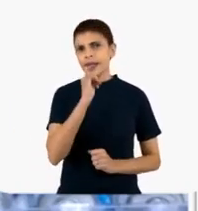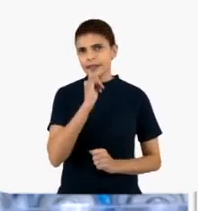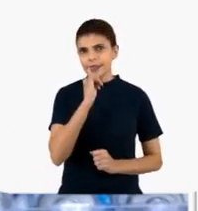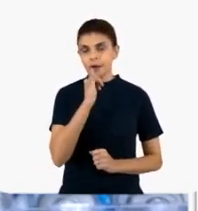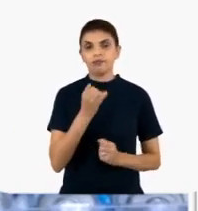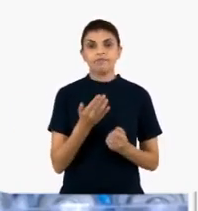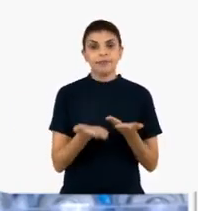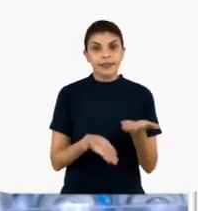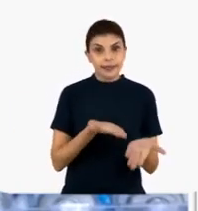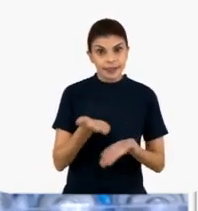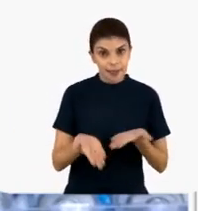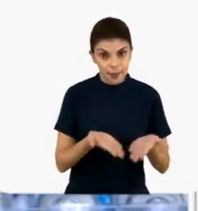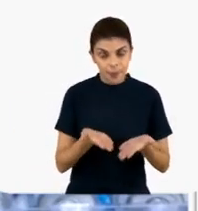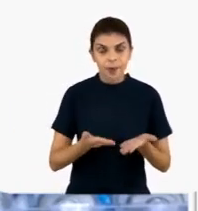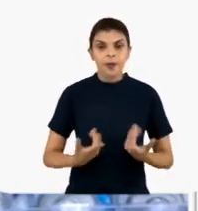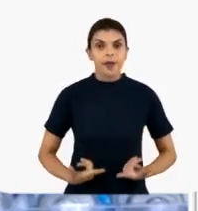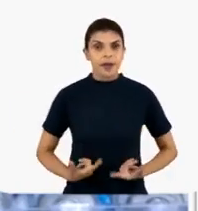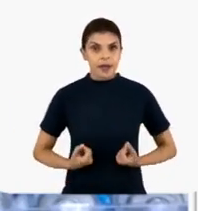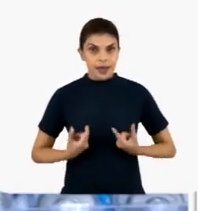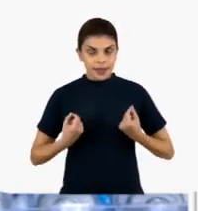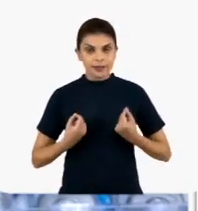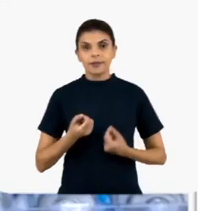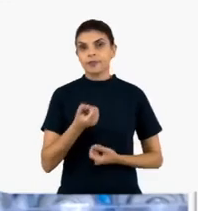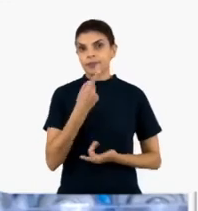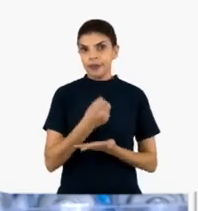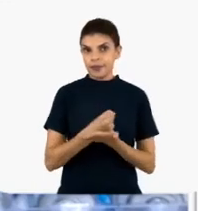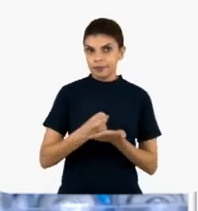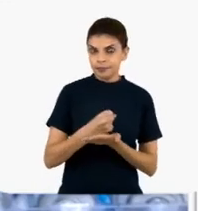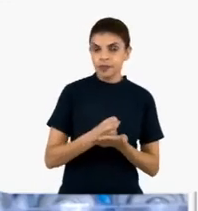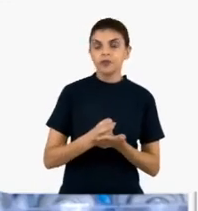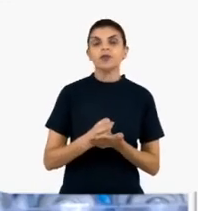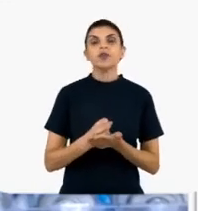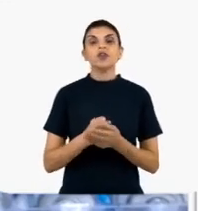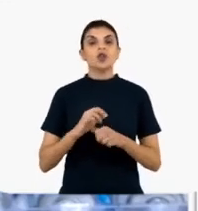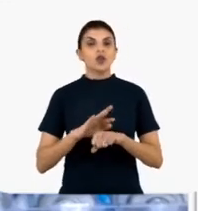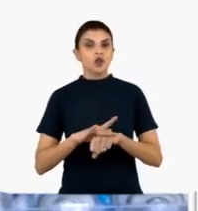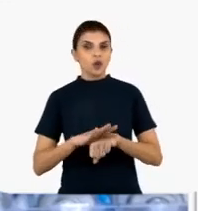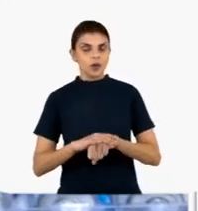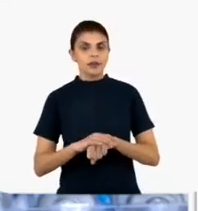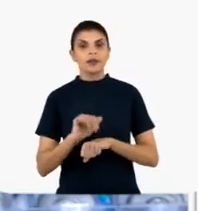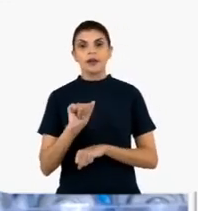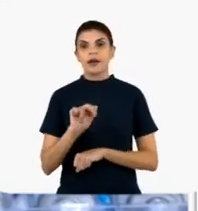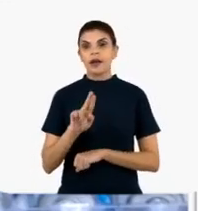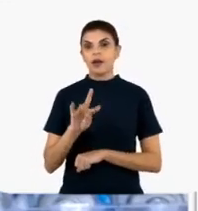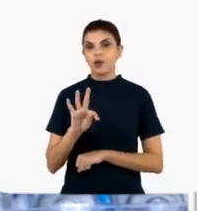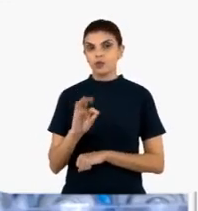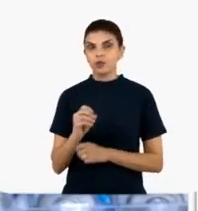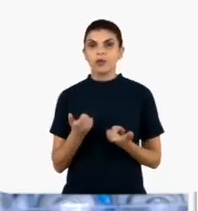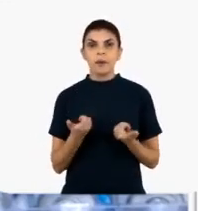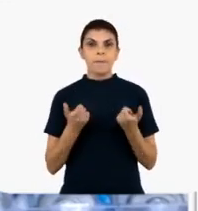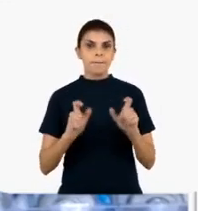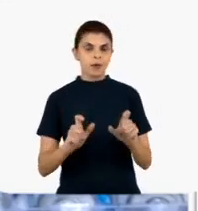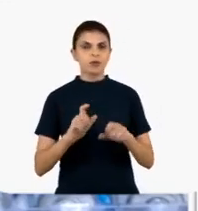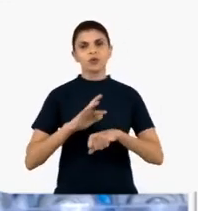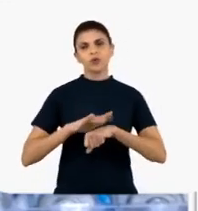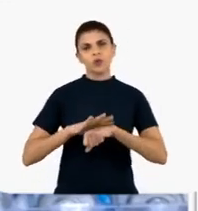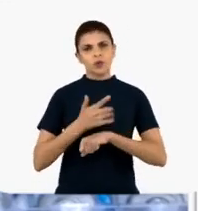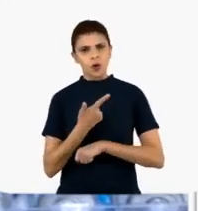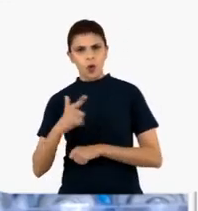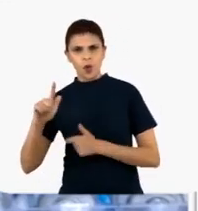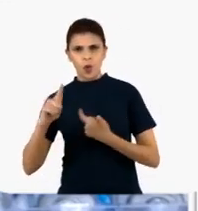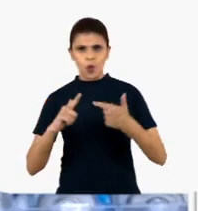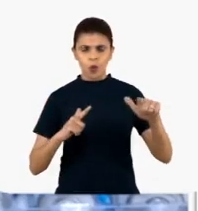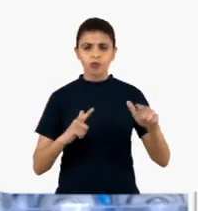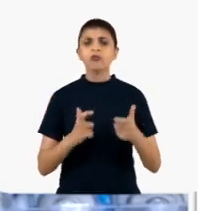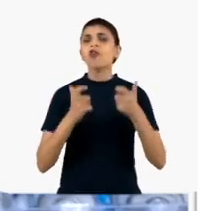como medicamentos para tratamento de câncer, doenças autoimunes ou outras patologias.